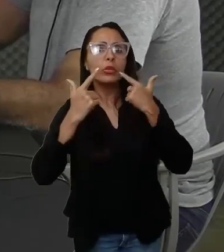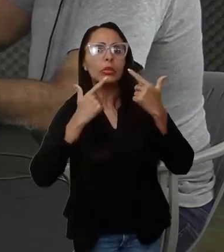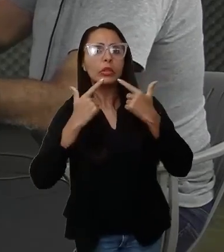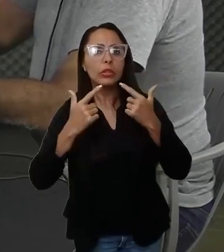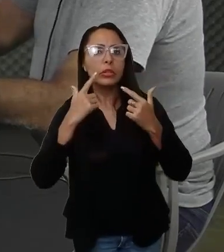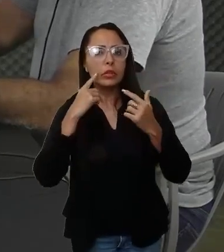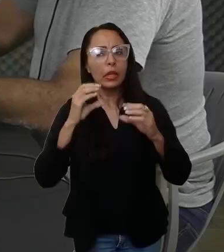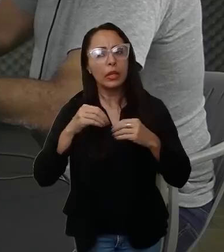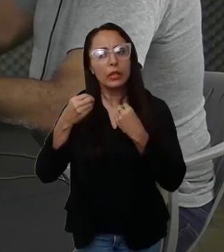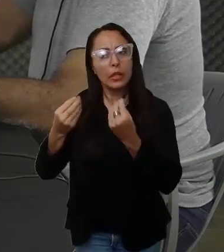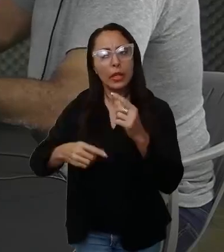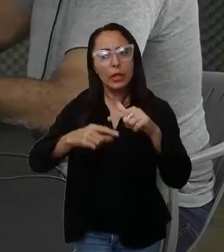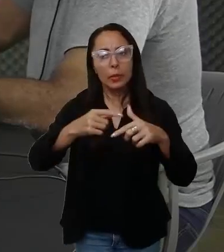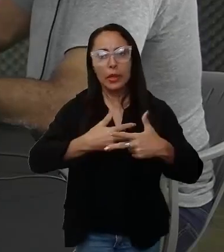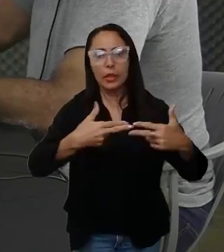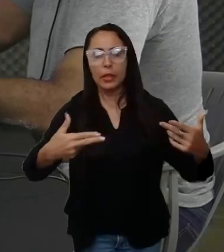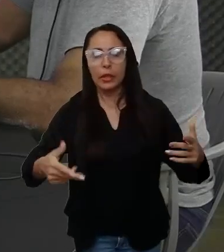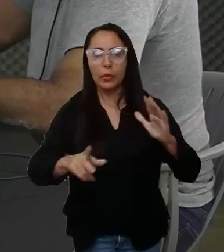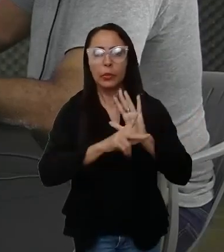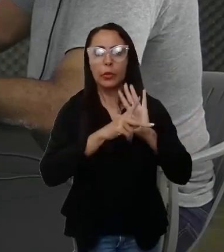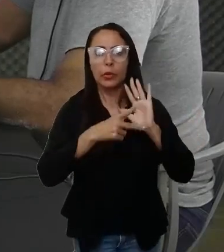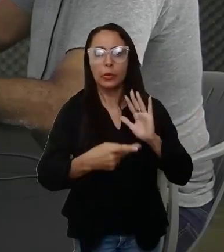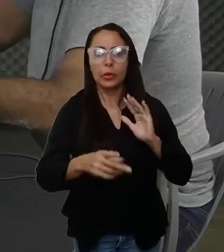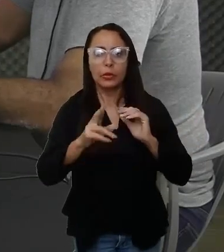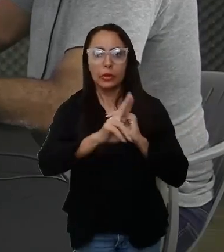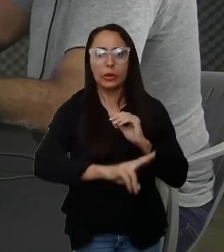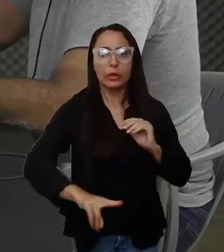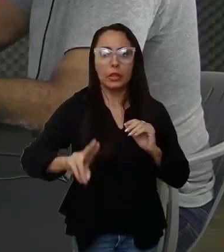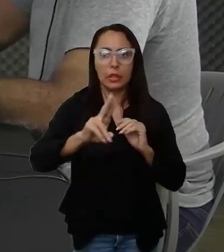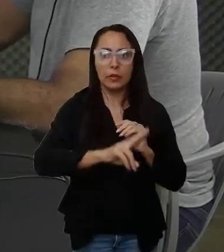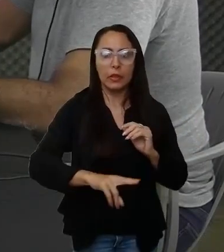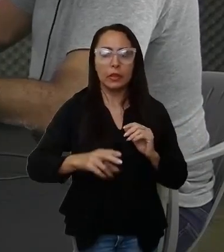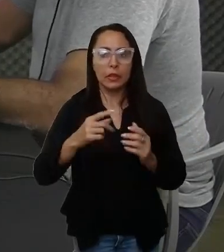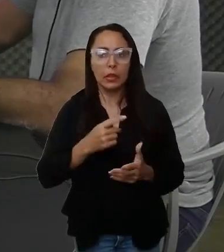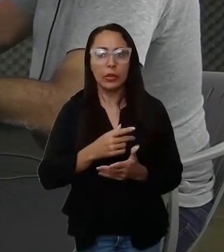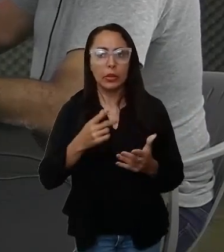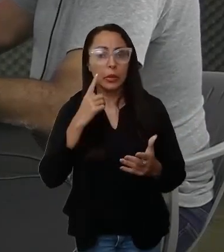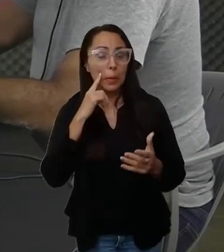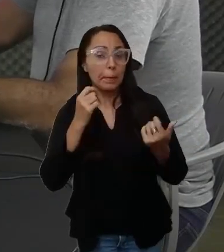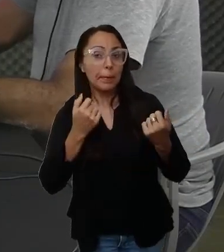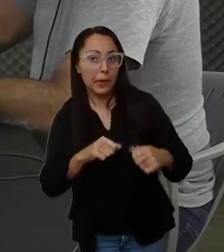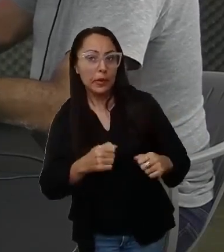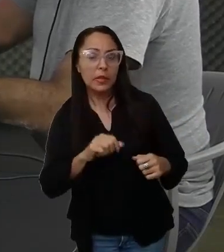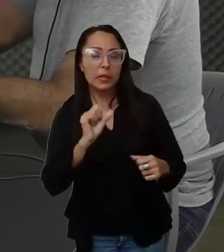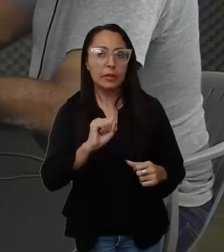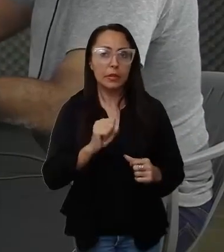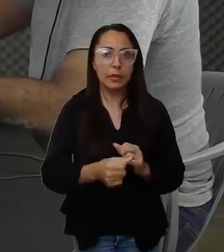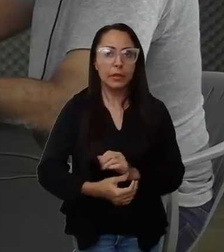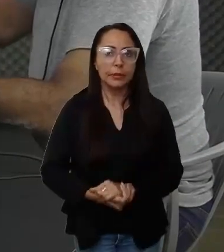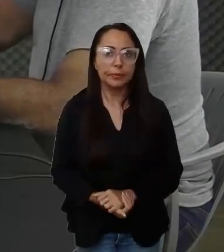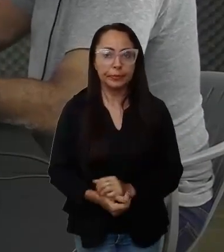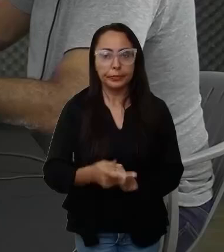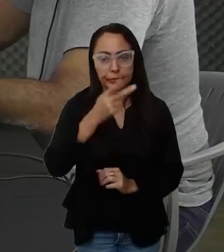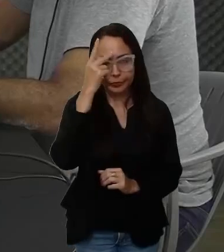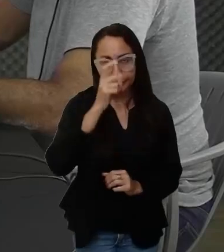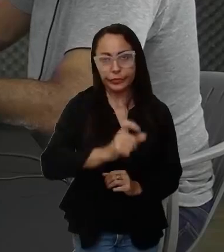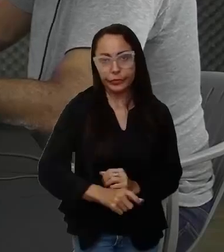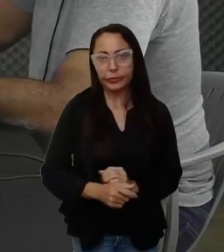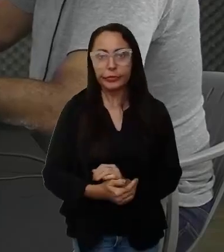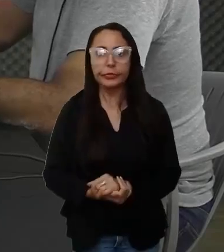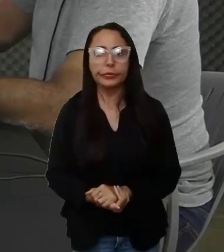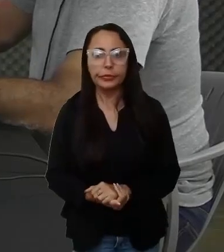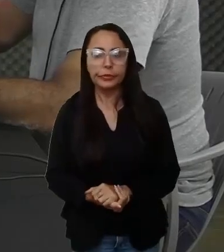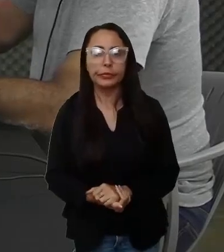de materiais, até a utilização do próprio socorro, né, das pessoas que precisam desse momento.